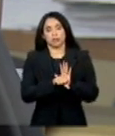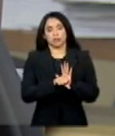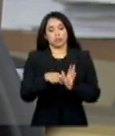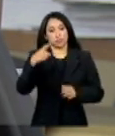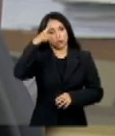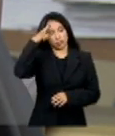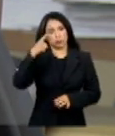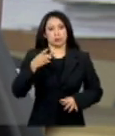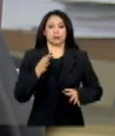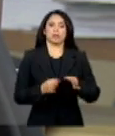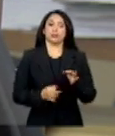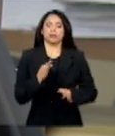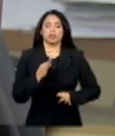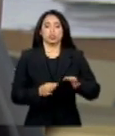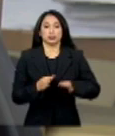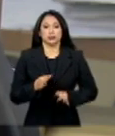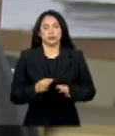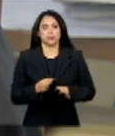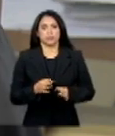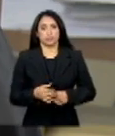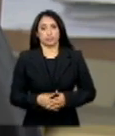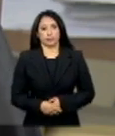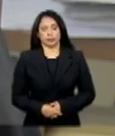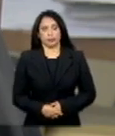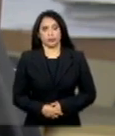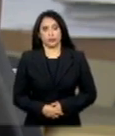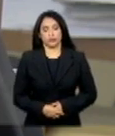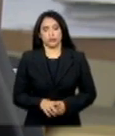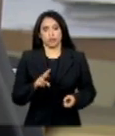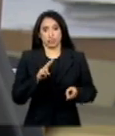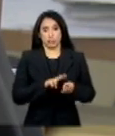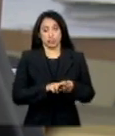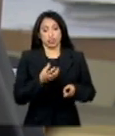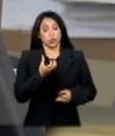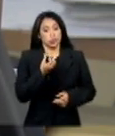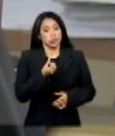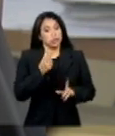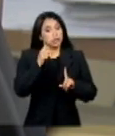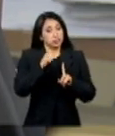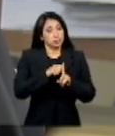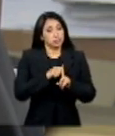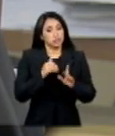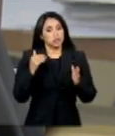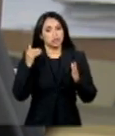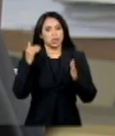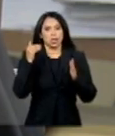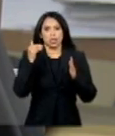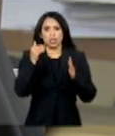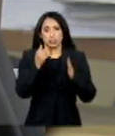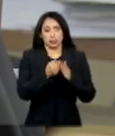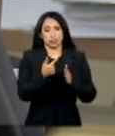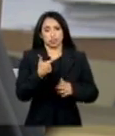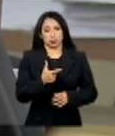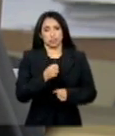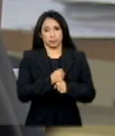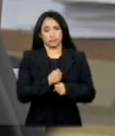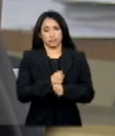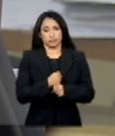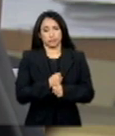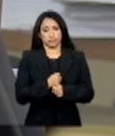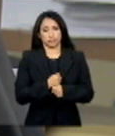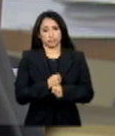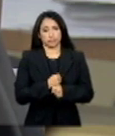judiciária competente detenção de seis meses a dois anos ensina a mesma pena aquele que